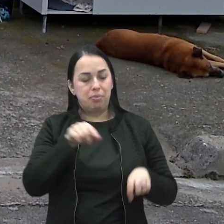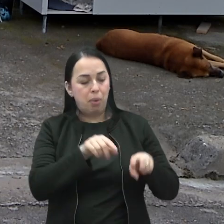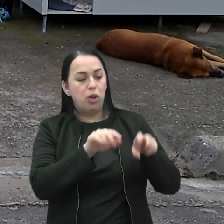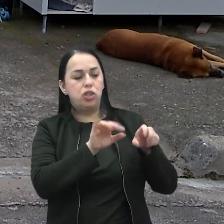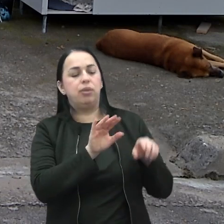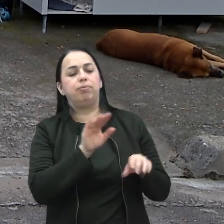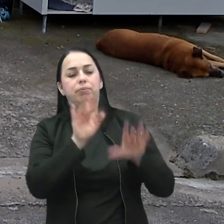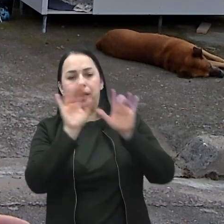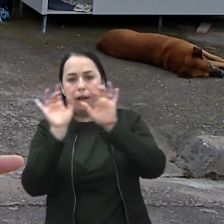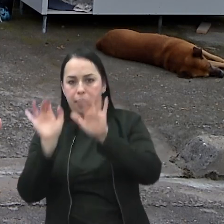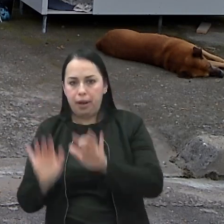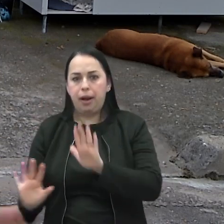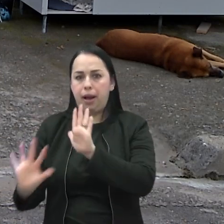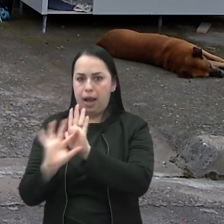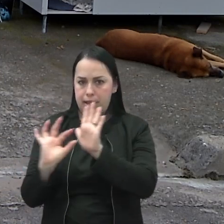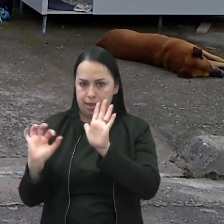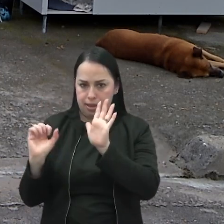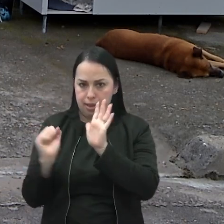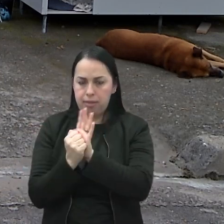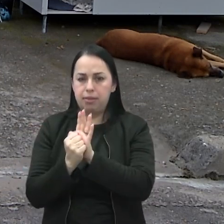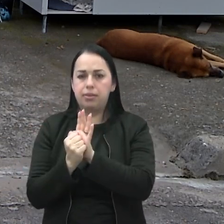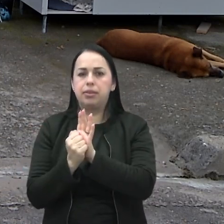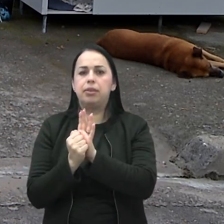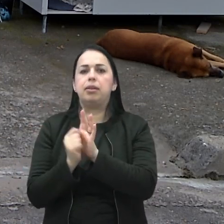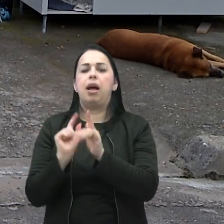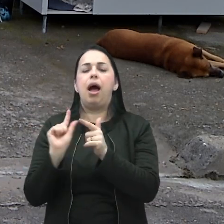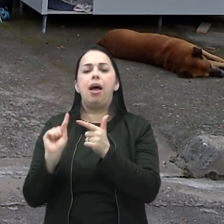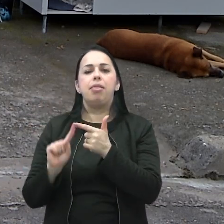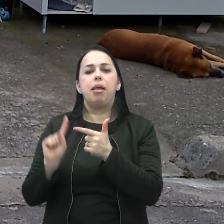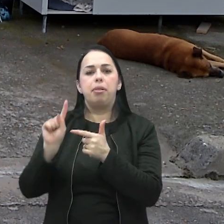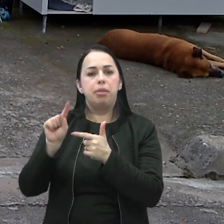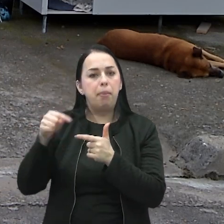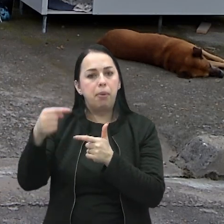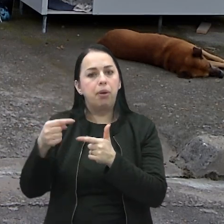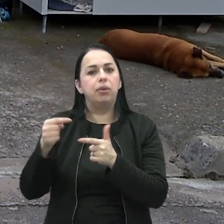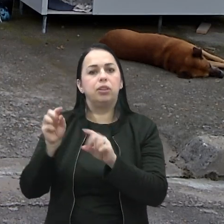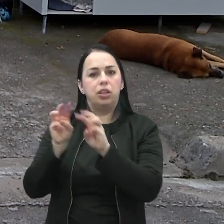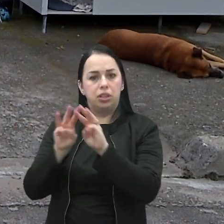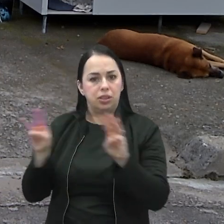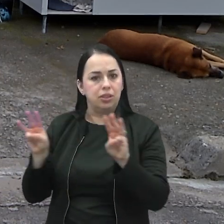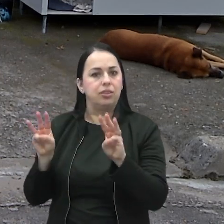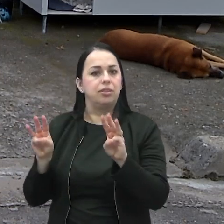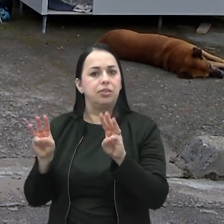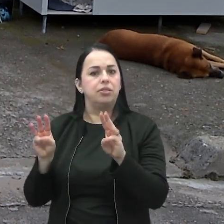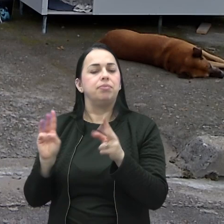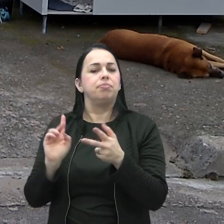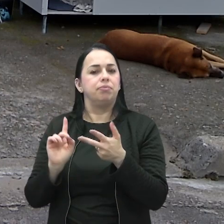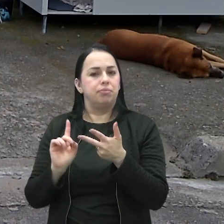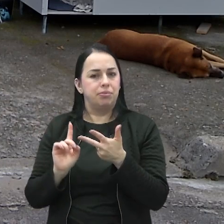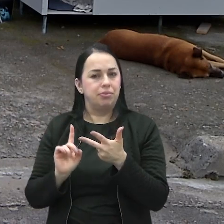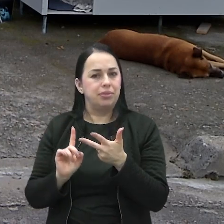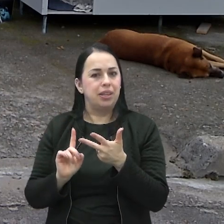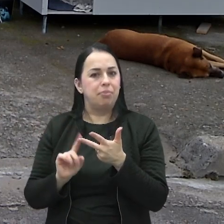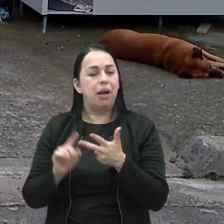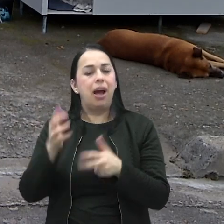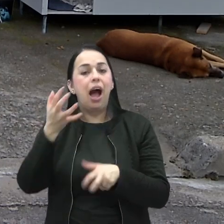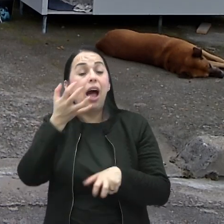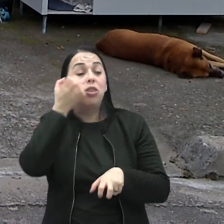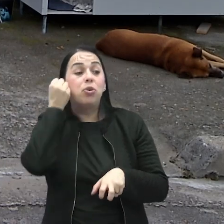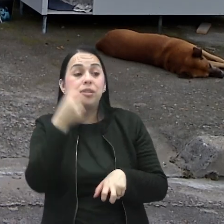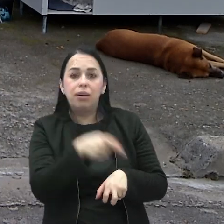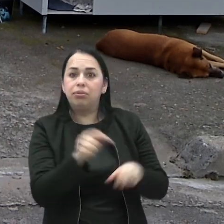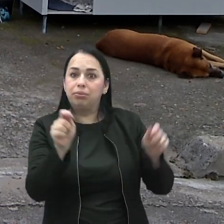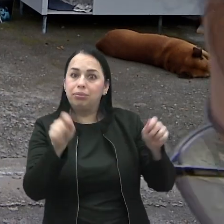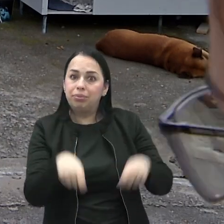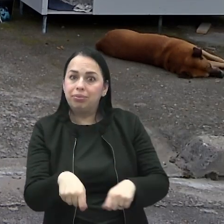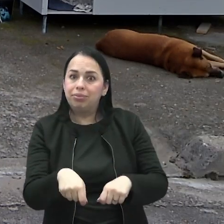esses animais, colocar num banco de dados, né? Para colocar num portal, nos portais de comunicação, para ir